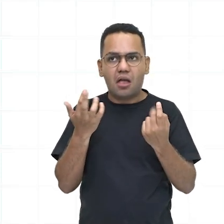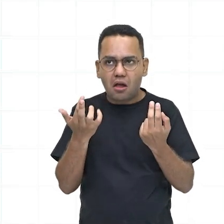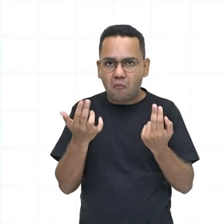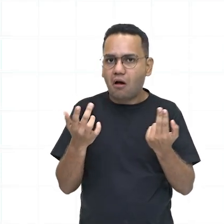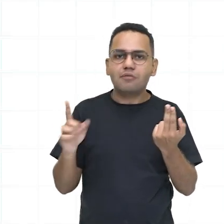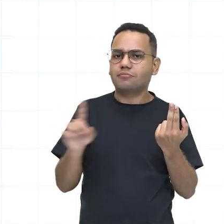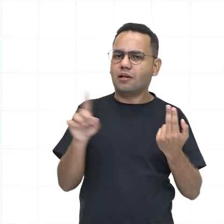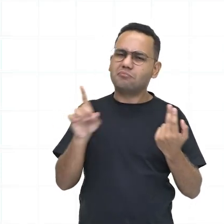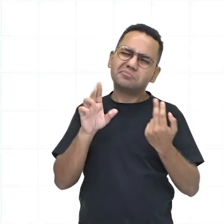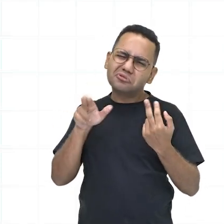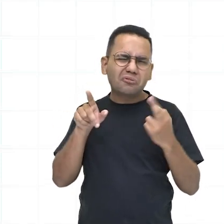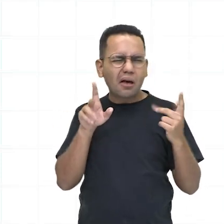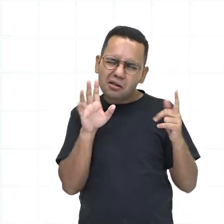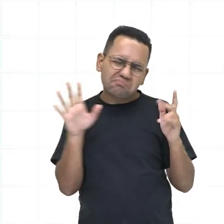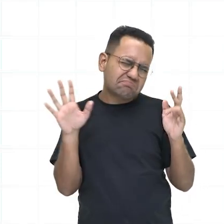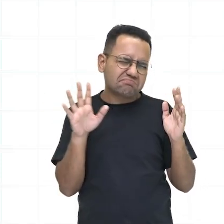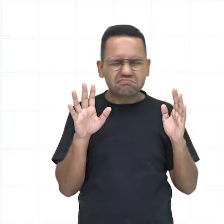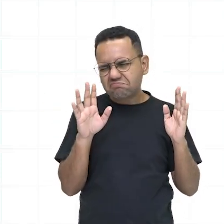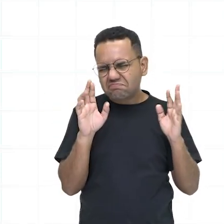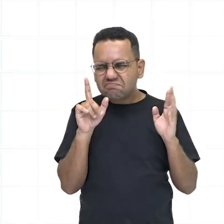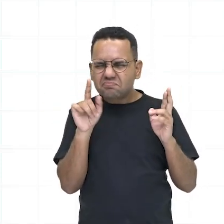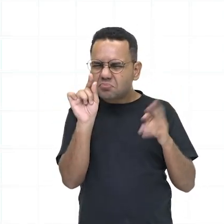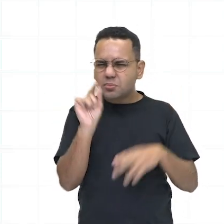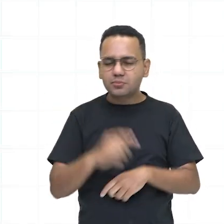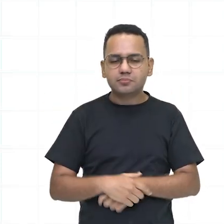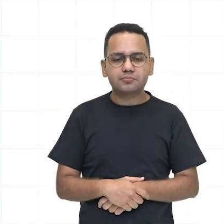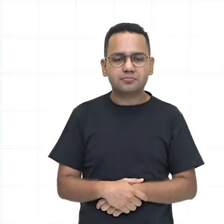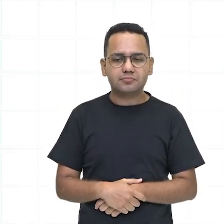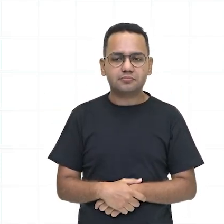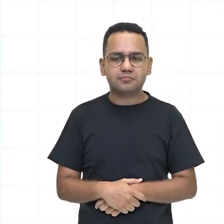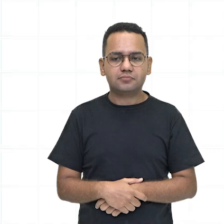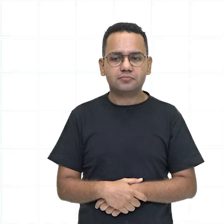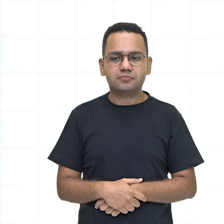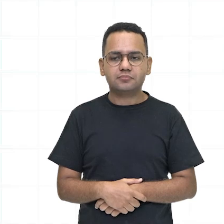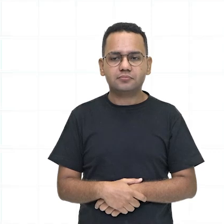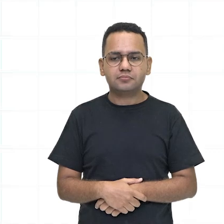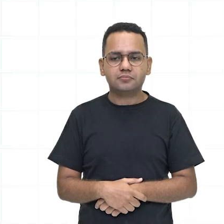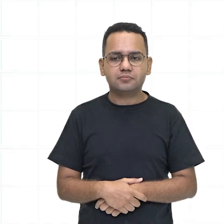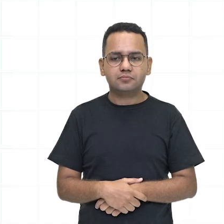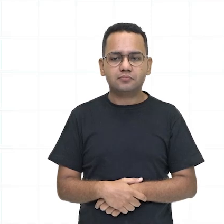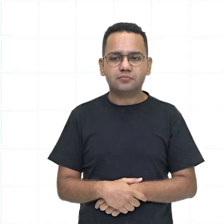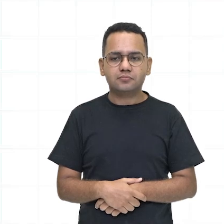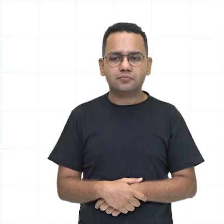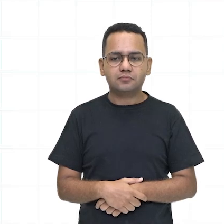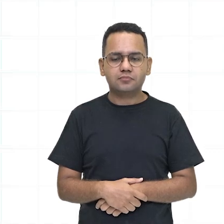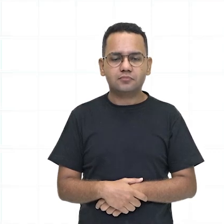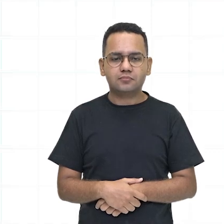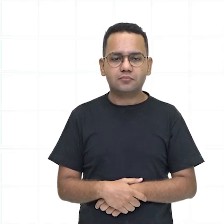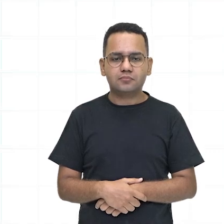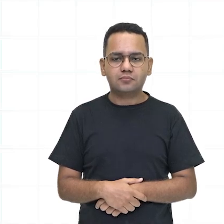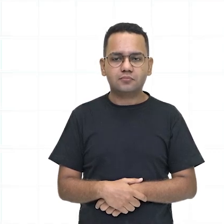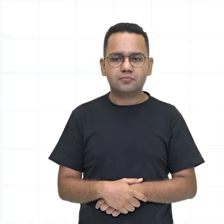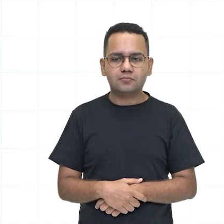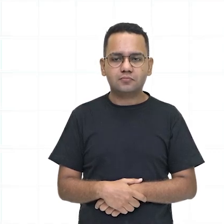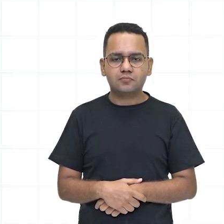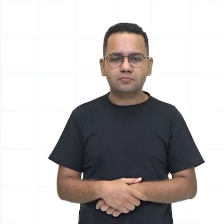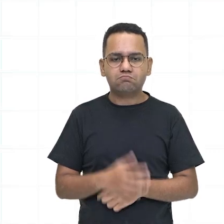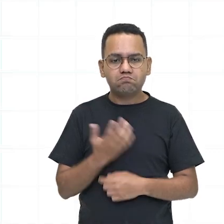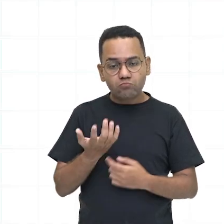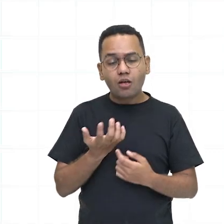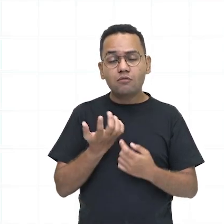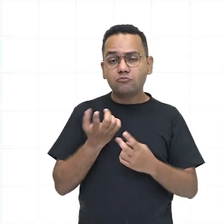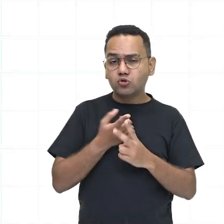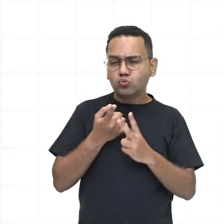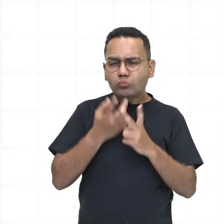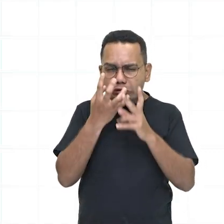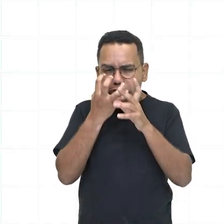bem assim, é só um pouquinho, né? As veias são um pouquinho mais escuras, mas não é que